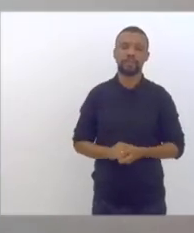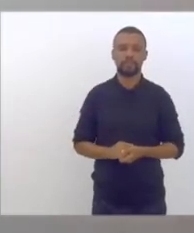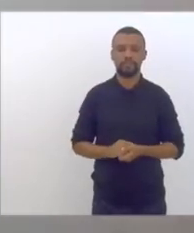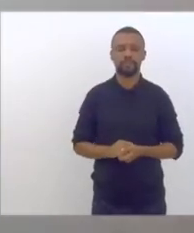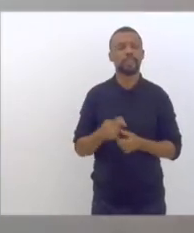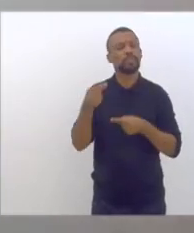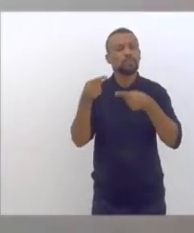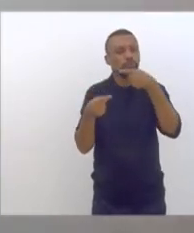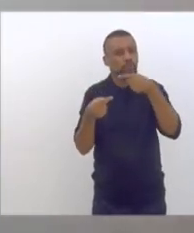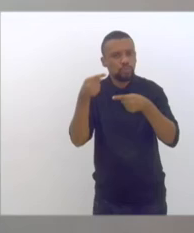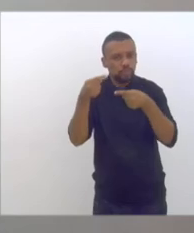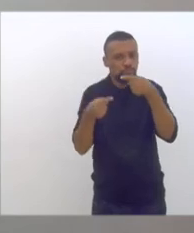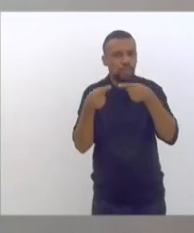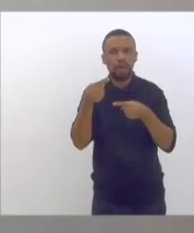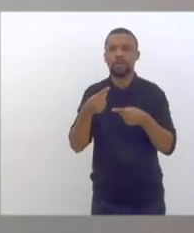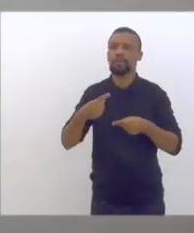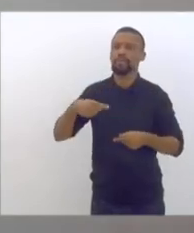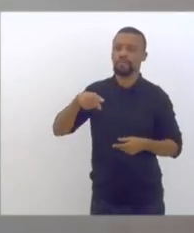instrução